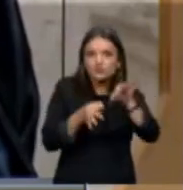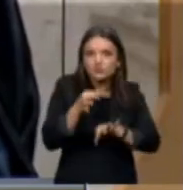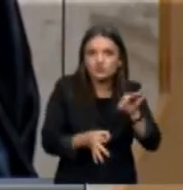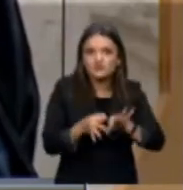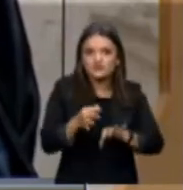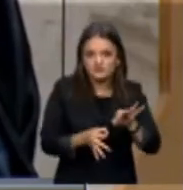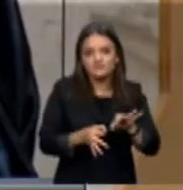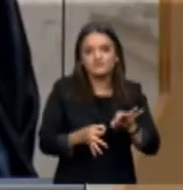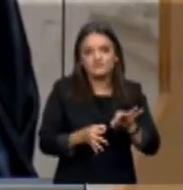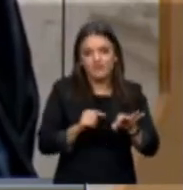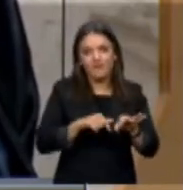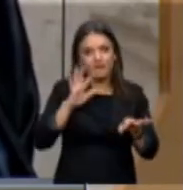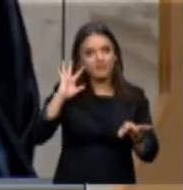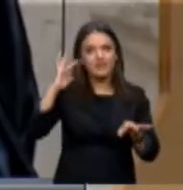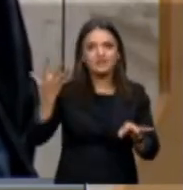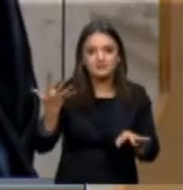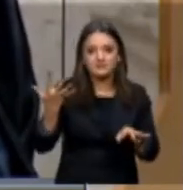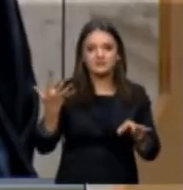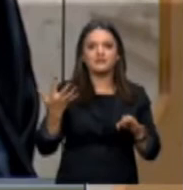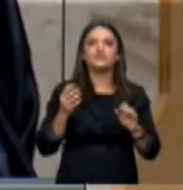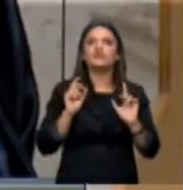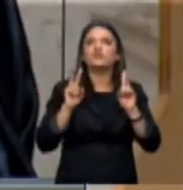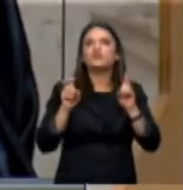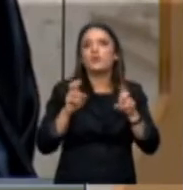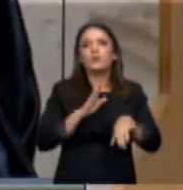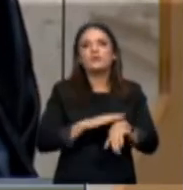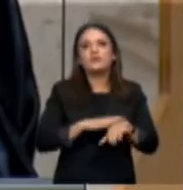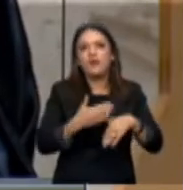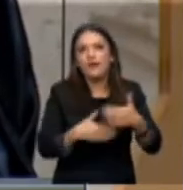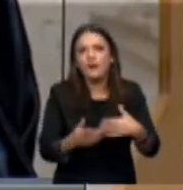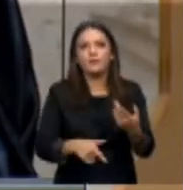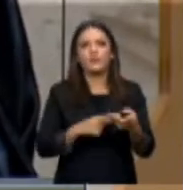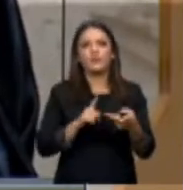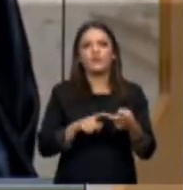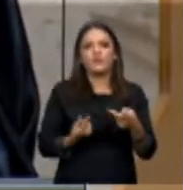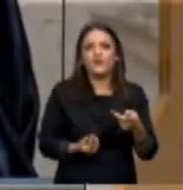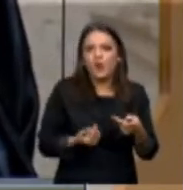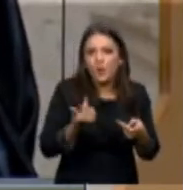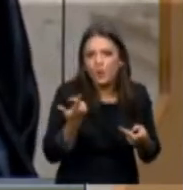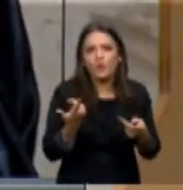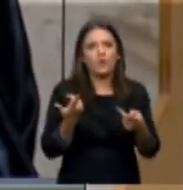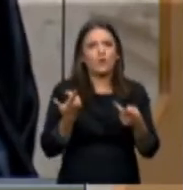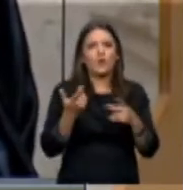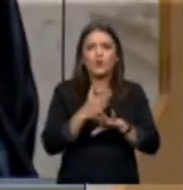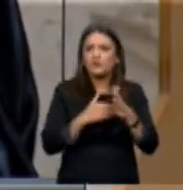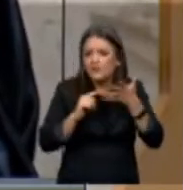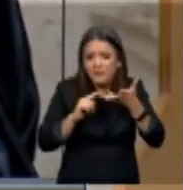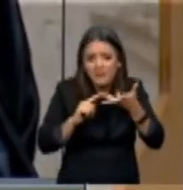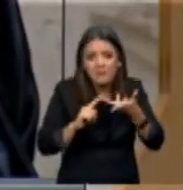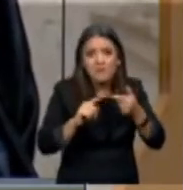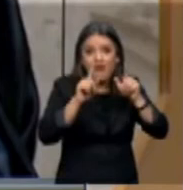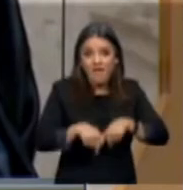decidir sobre questões de ordem cronológica, valores, enfim, todos os incidentes.